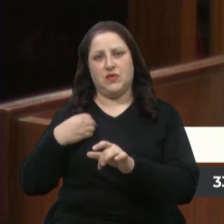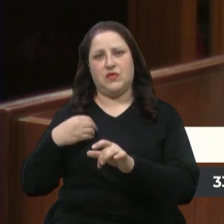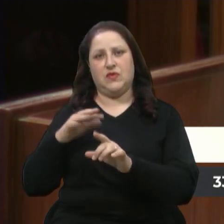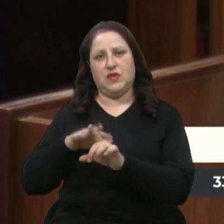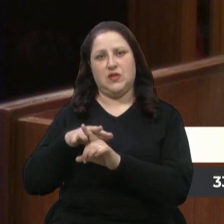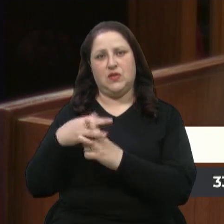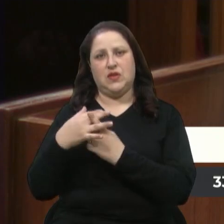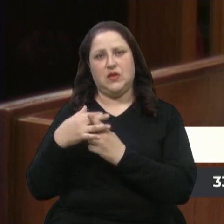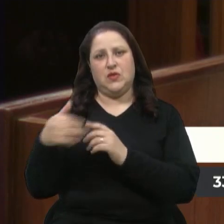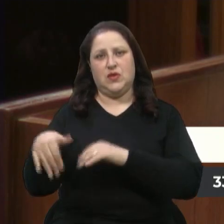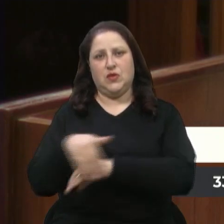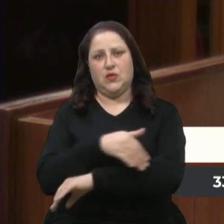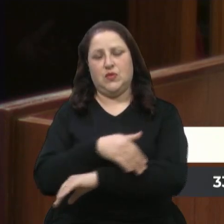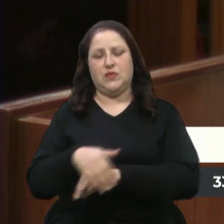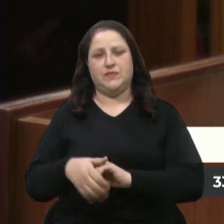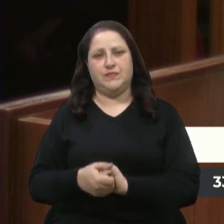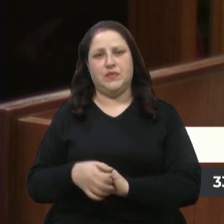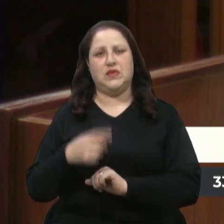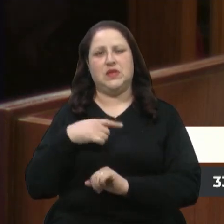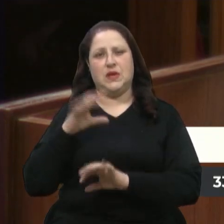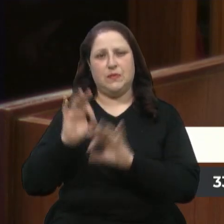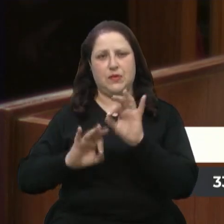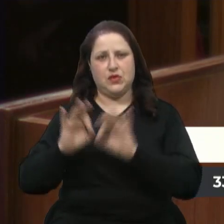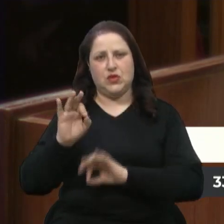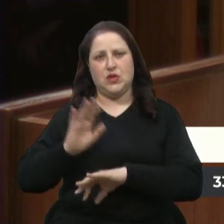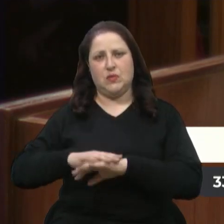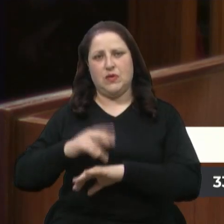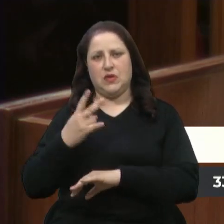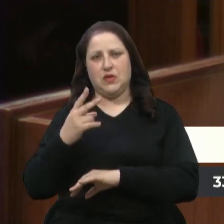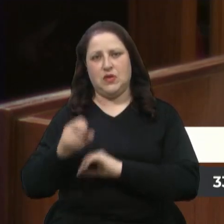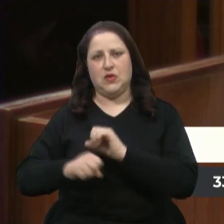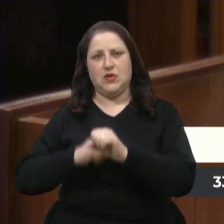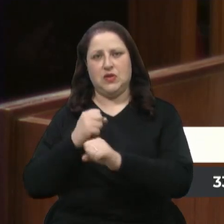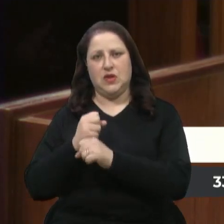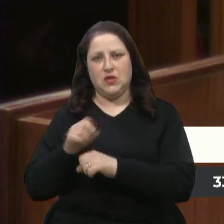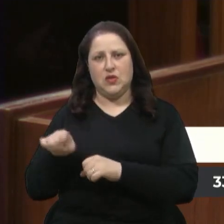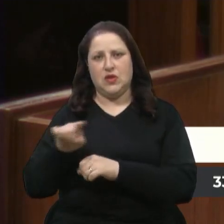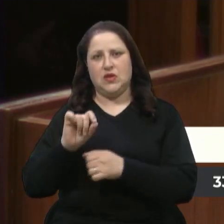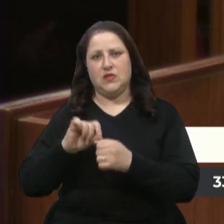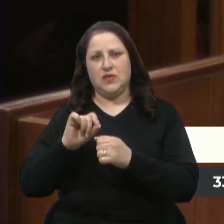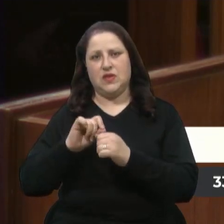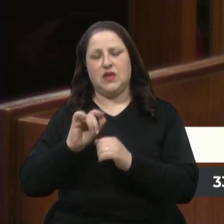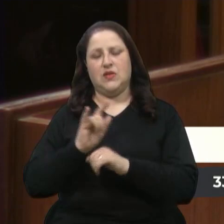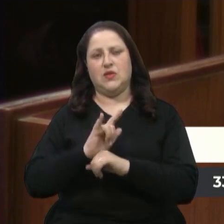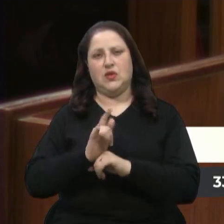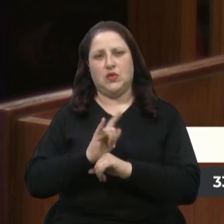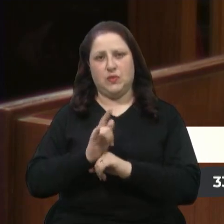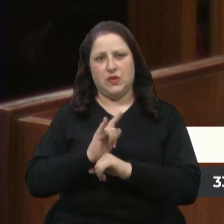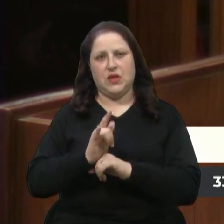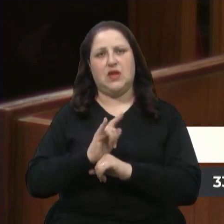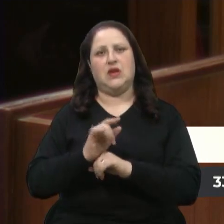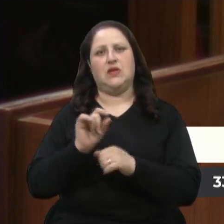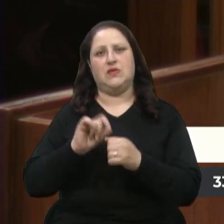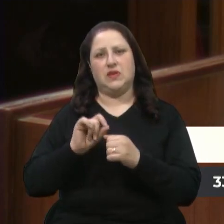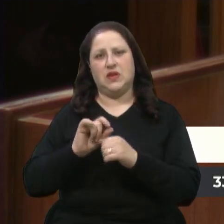projeto que já está há mais de 2 anos, onde eles fizeram um documentário, estão montando um documentário com relatos